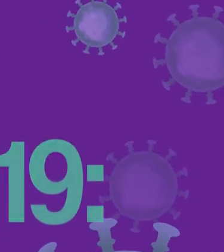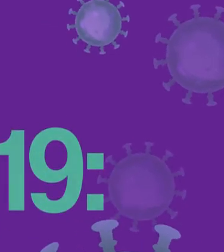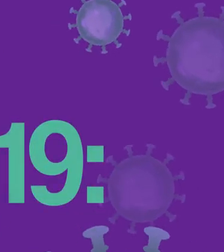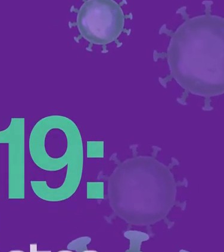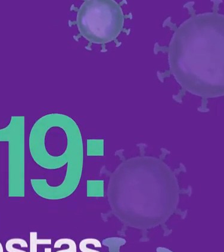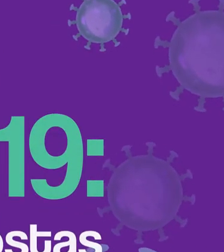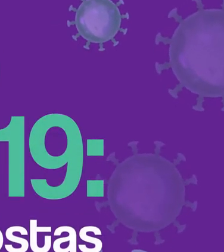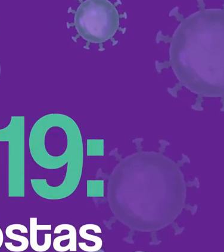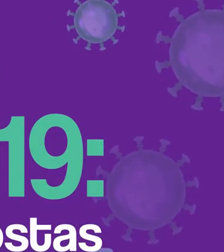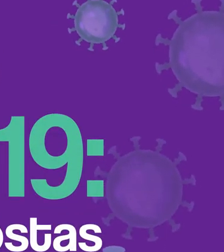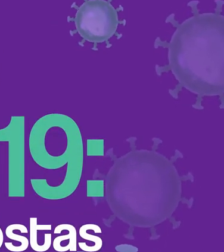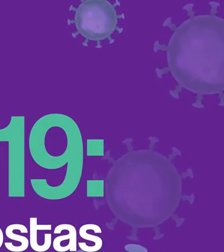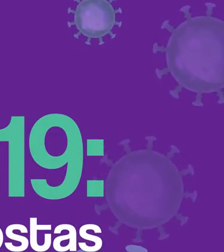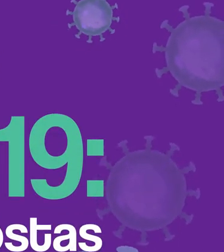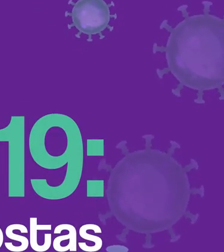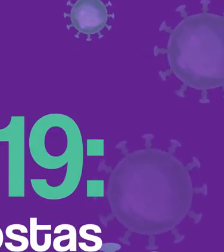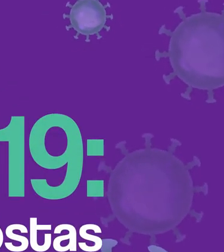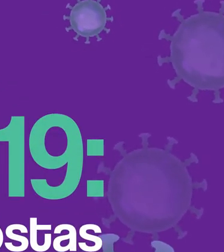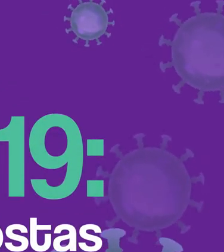a